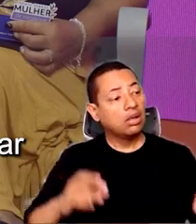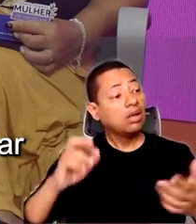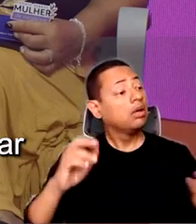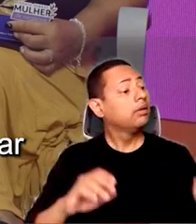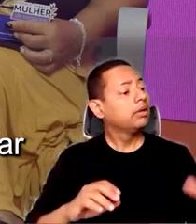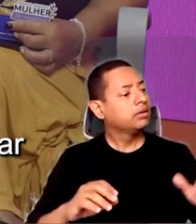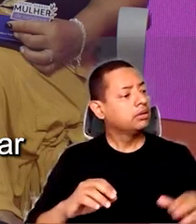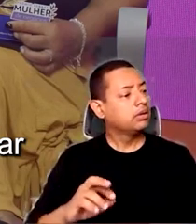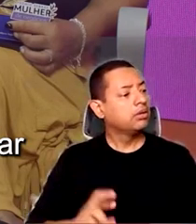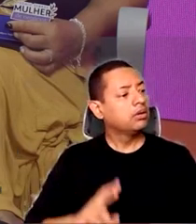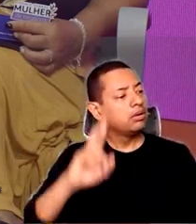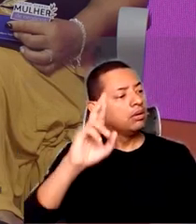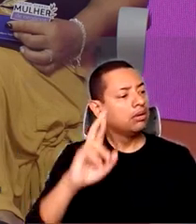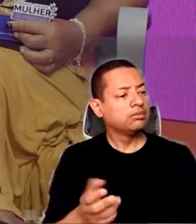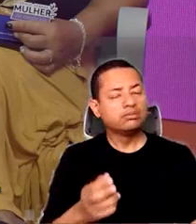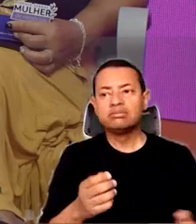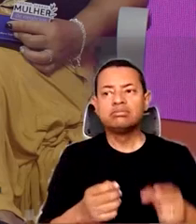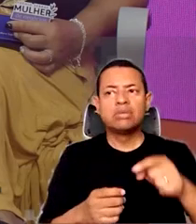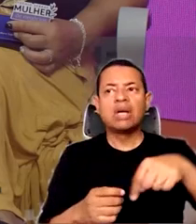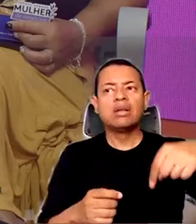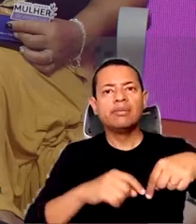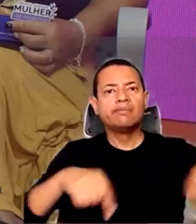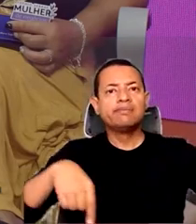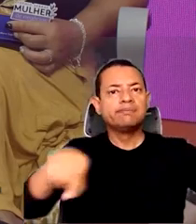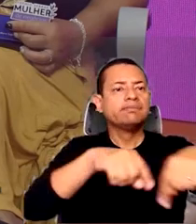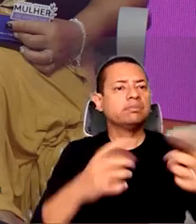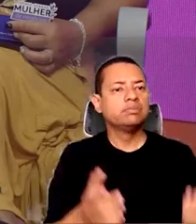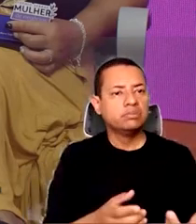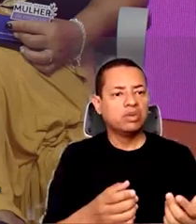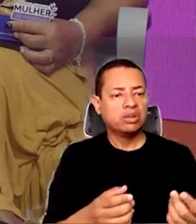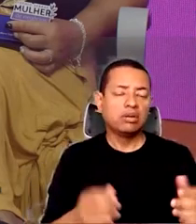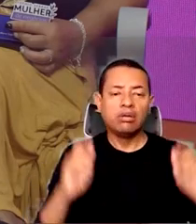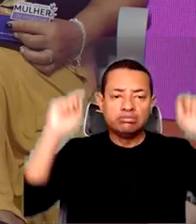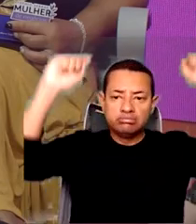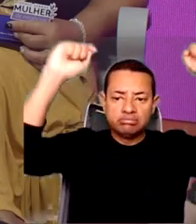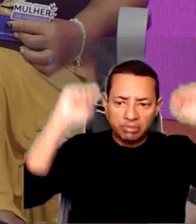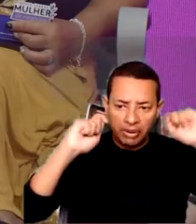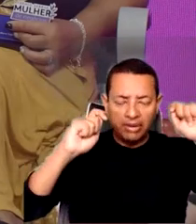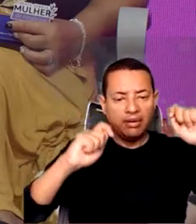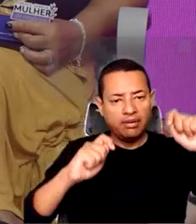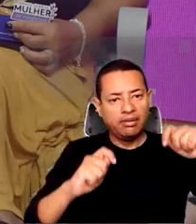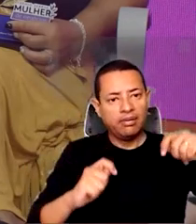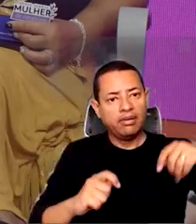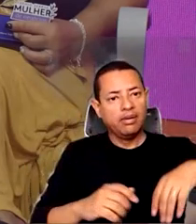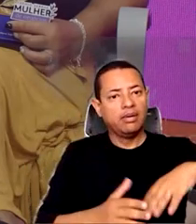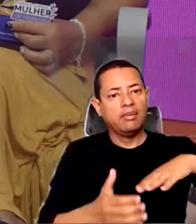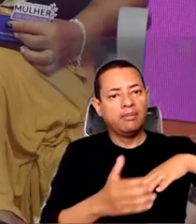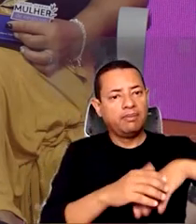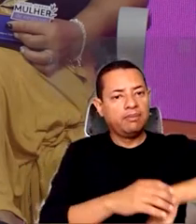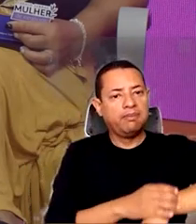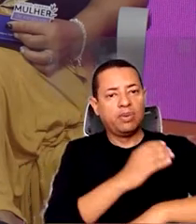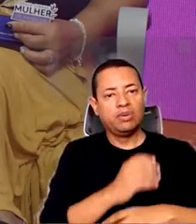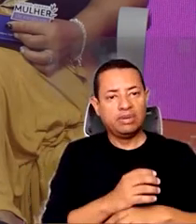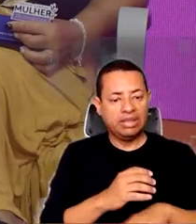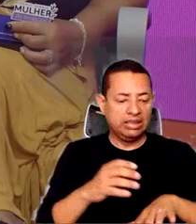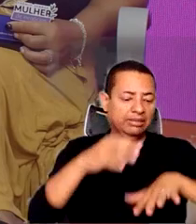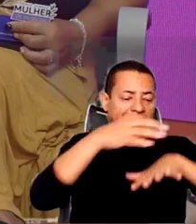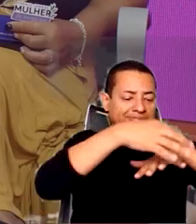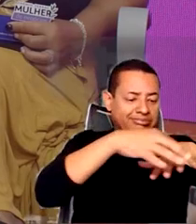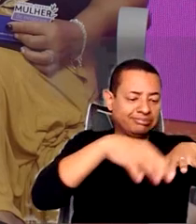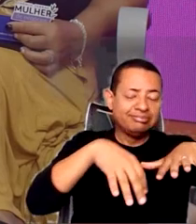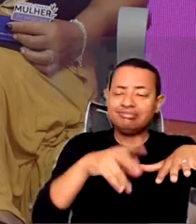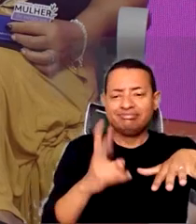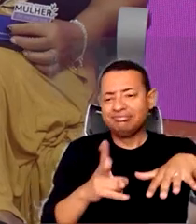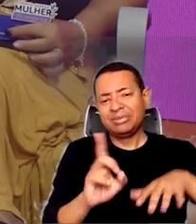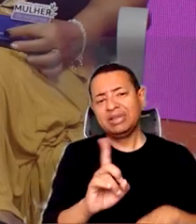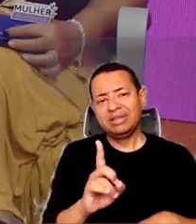o dono da fazenda porque eu tô de chapéu eu tô de bota eu tô de E aí assim né Sempre que eu tô de unha feita porque eu